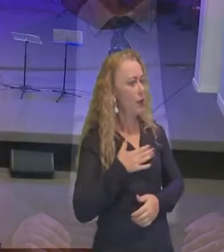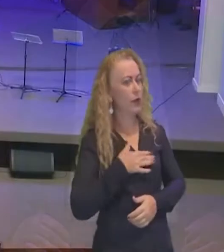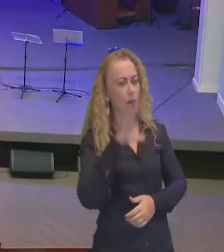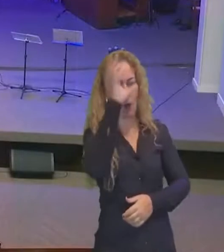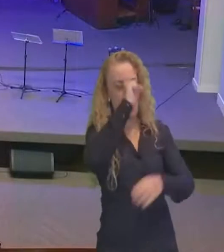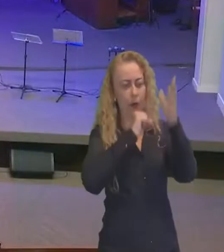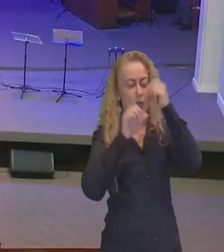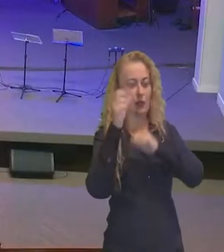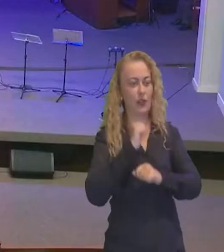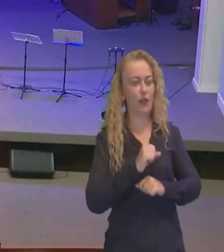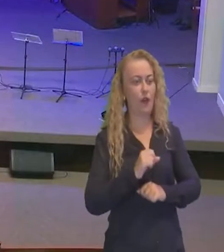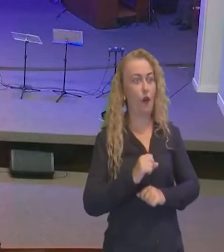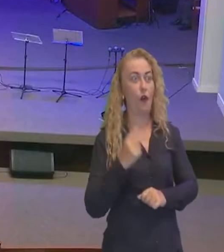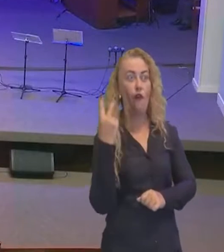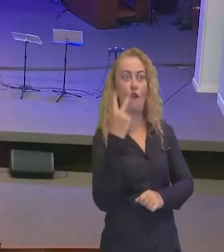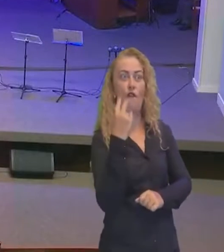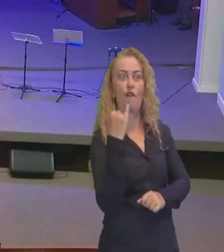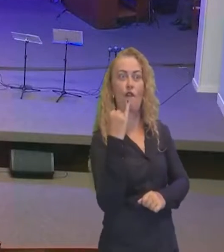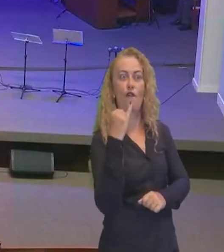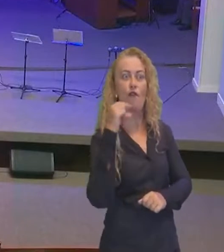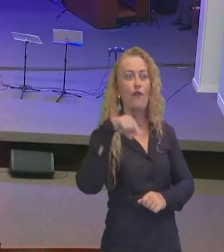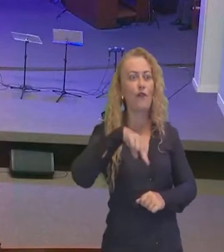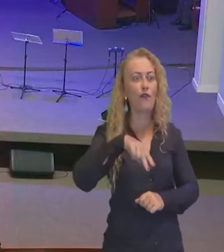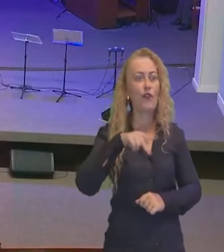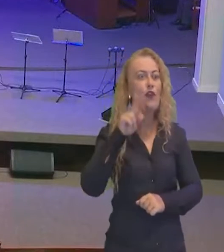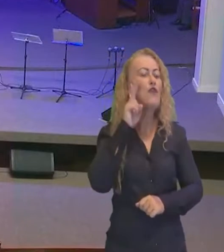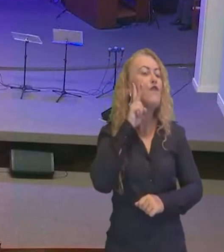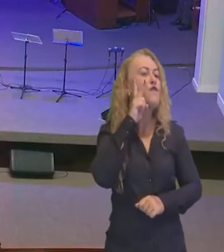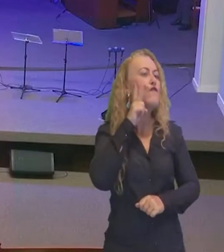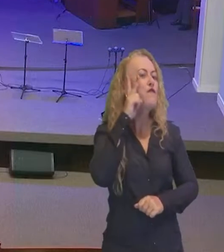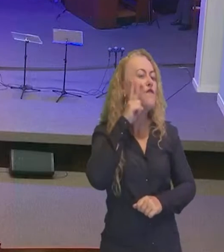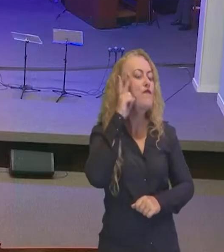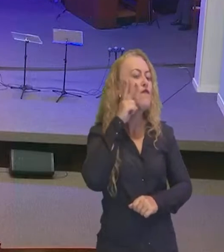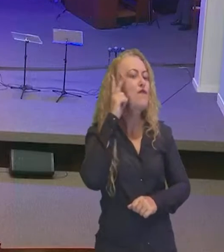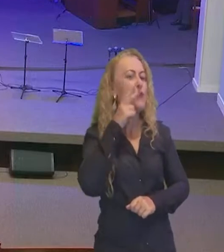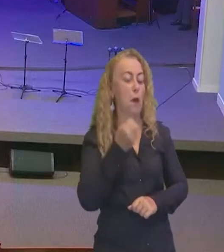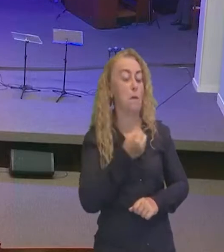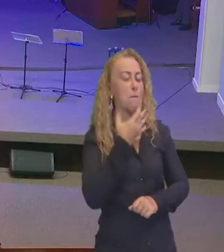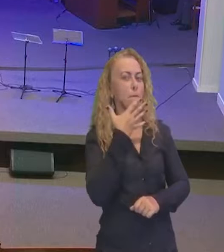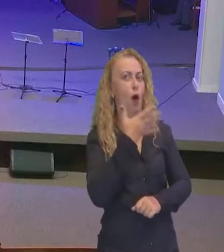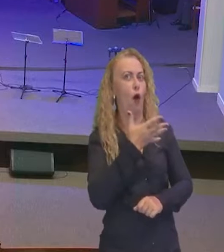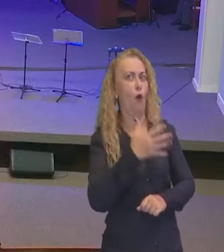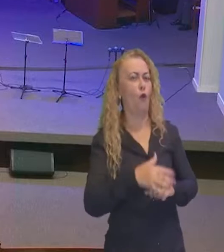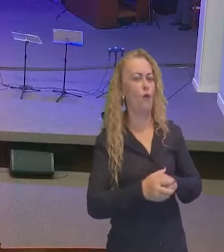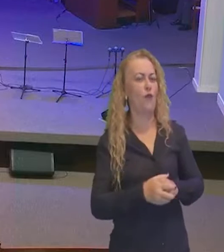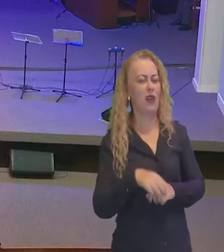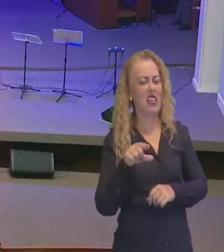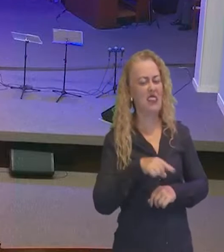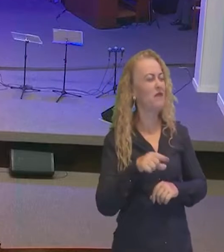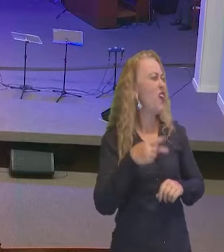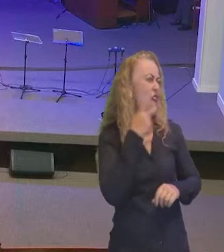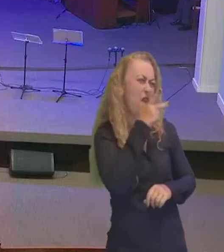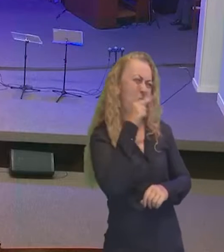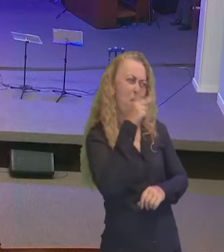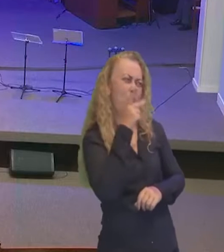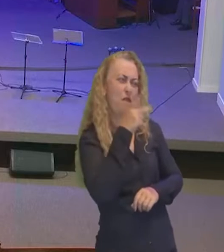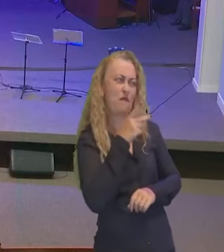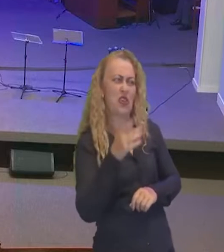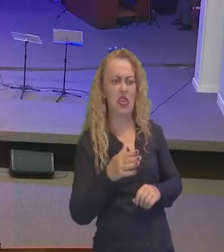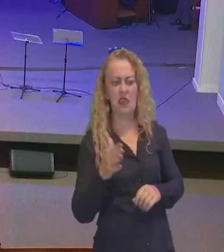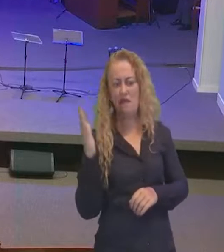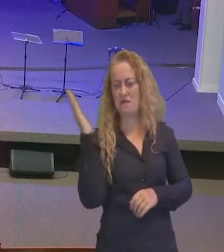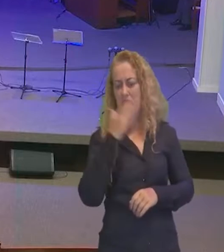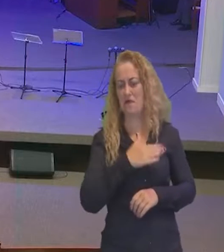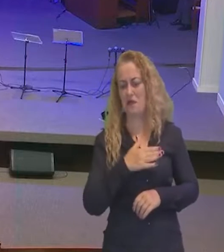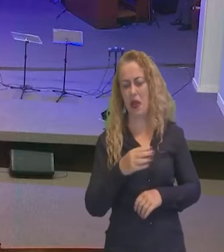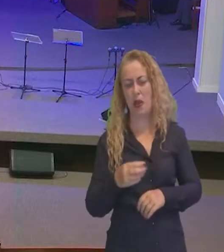pedir vinho do Porto. Vinho do Porto para o Senhor. Não é esse vinhozinho aí, sangue de boi, São